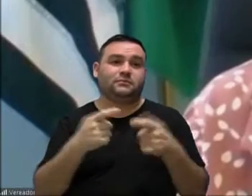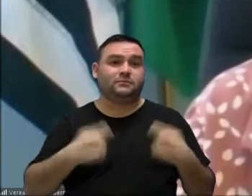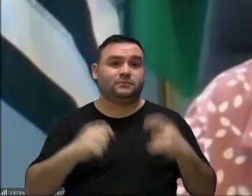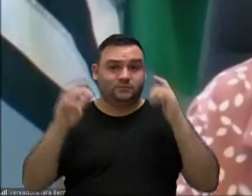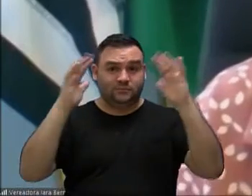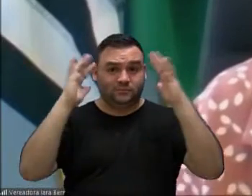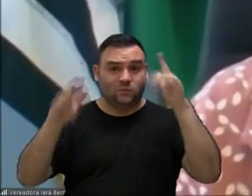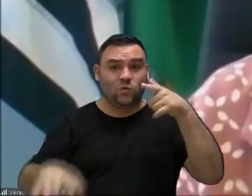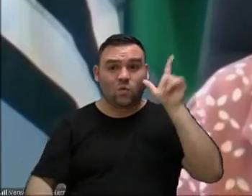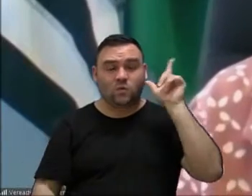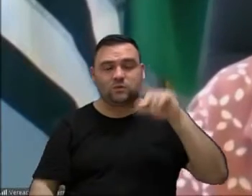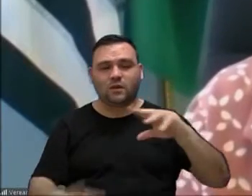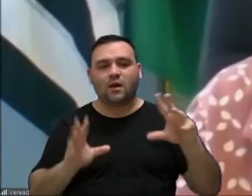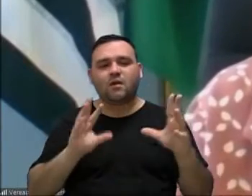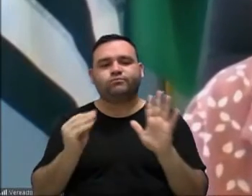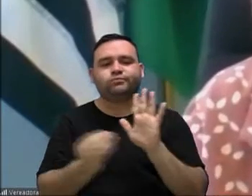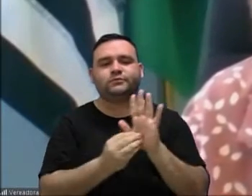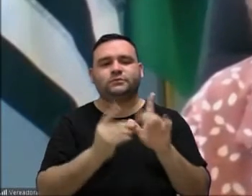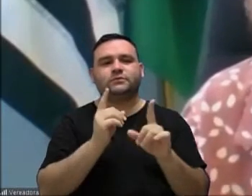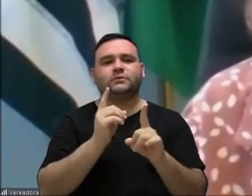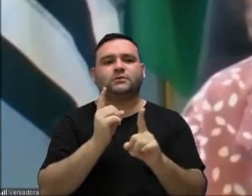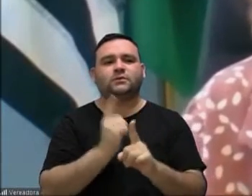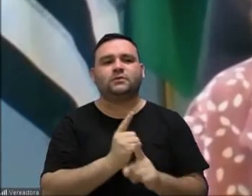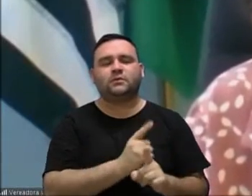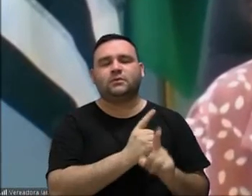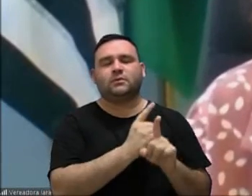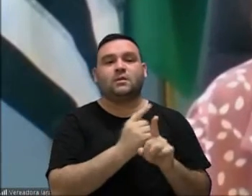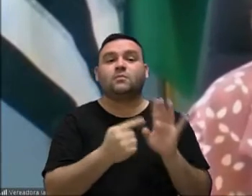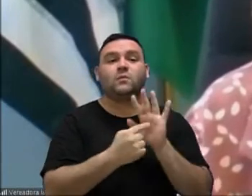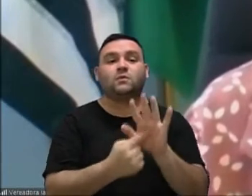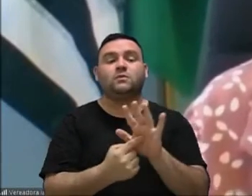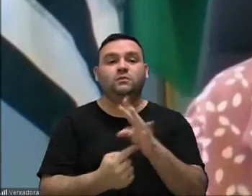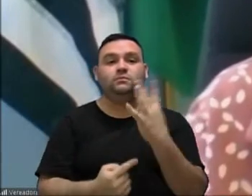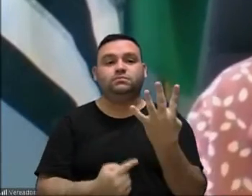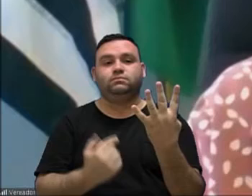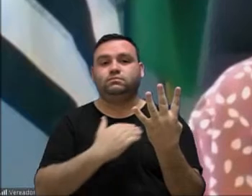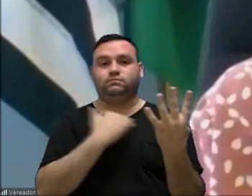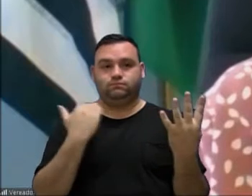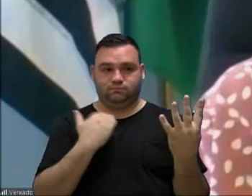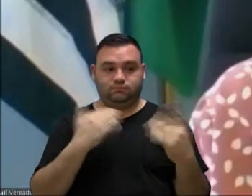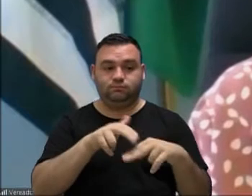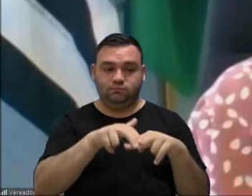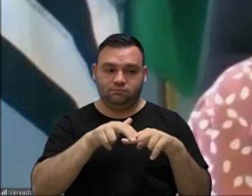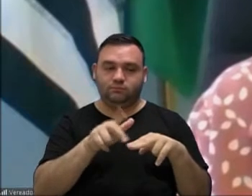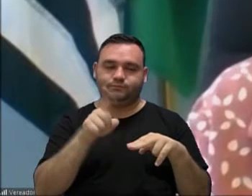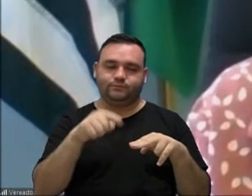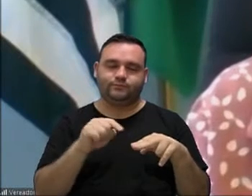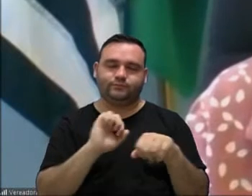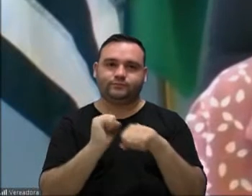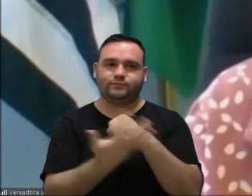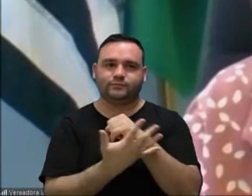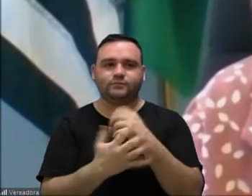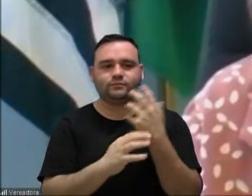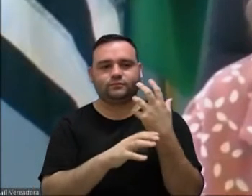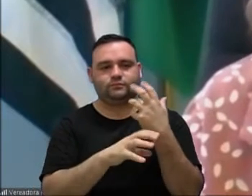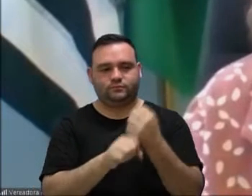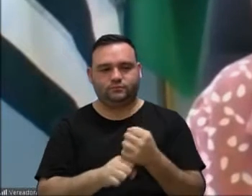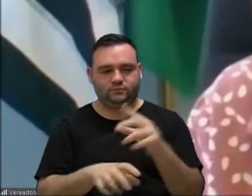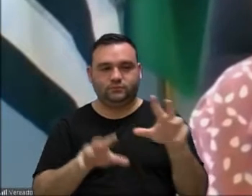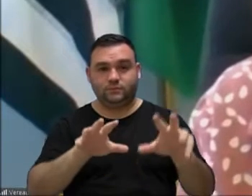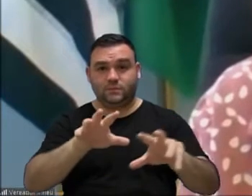levar em conta que ontem foram apresentados quatro óbitos com relação à COVID. Os números de